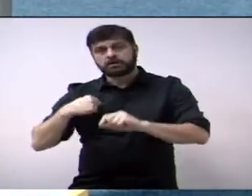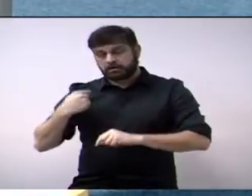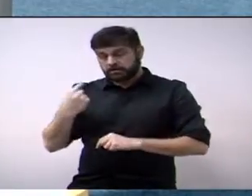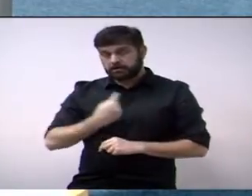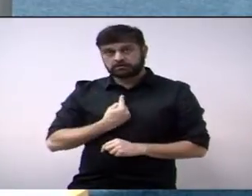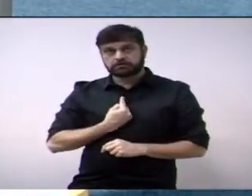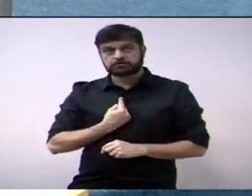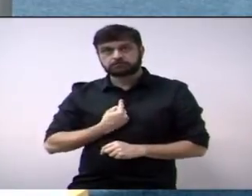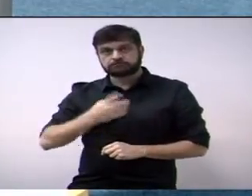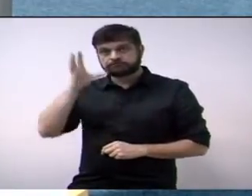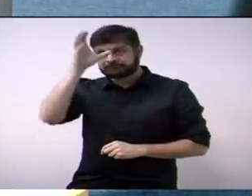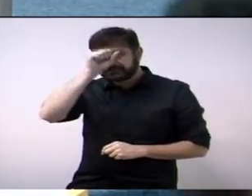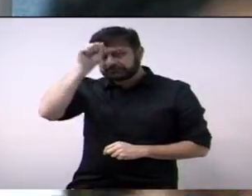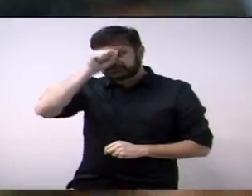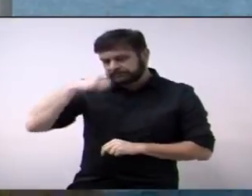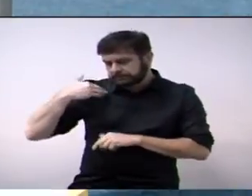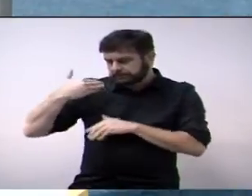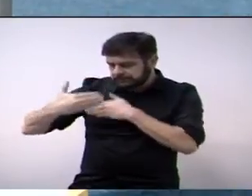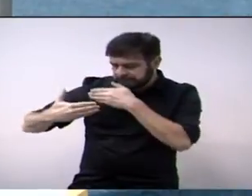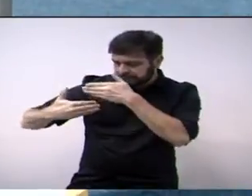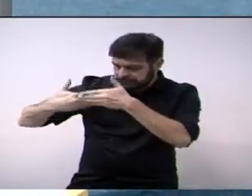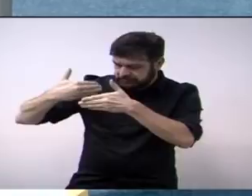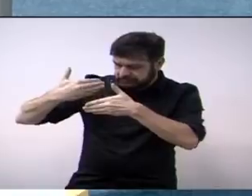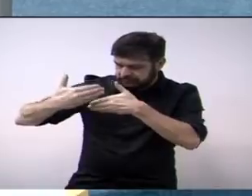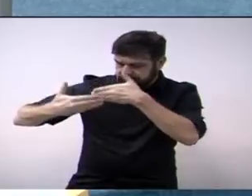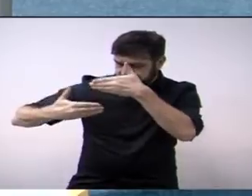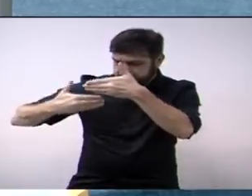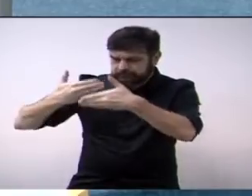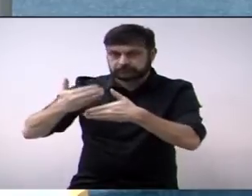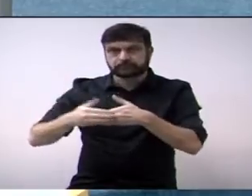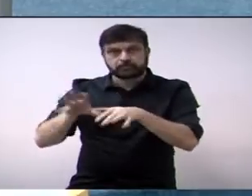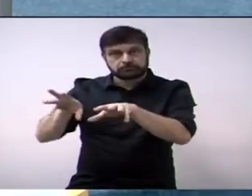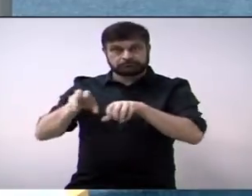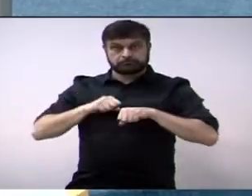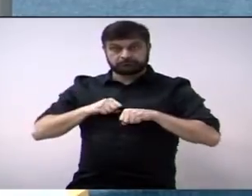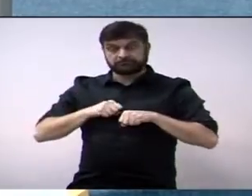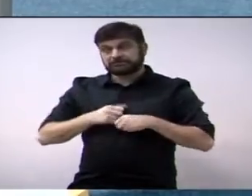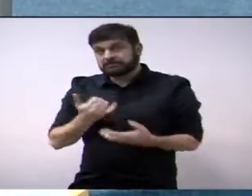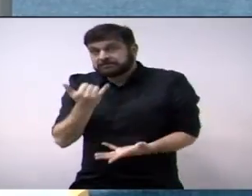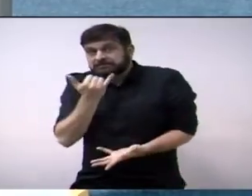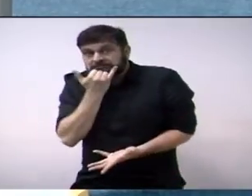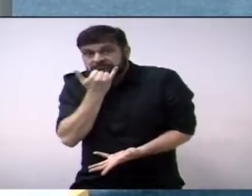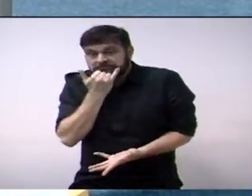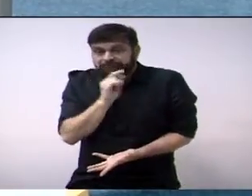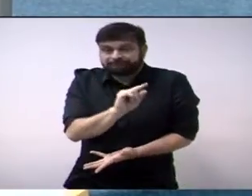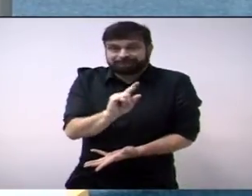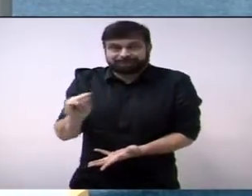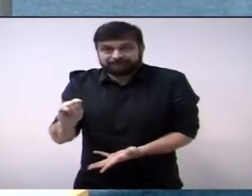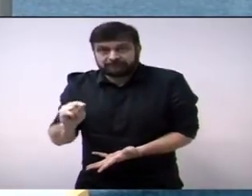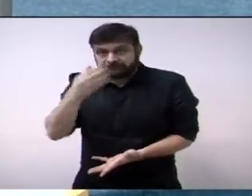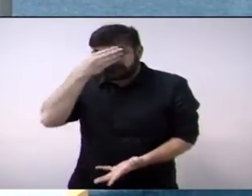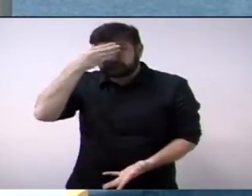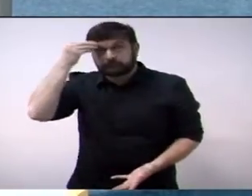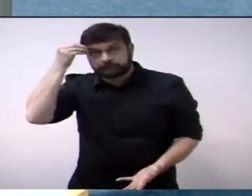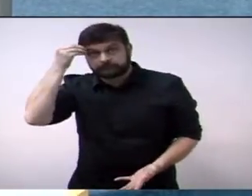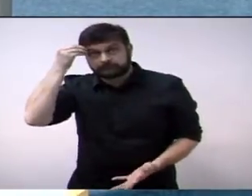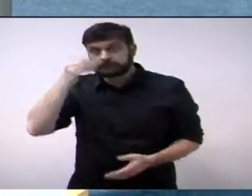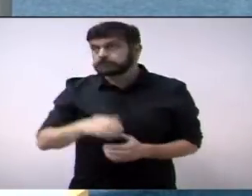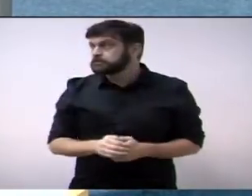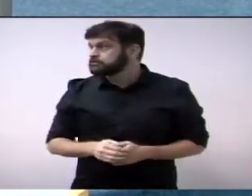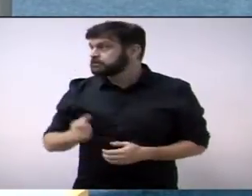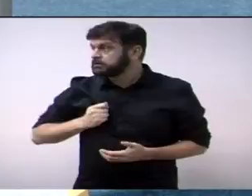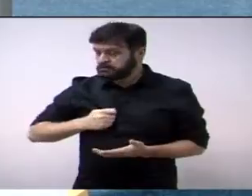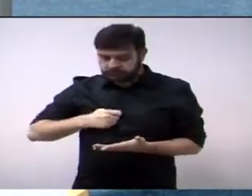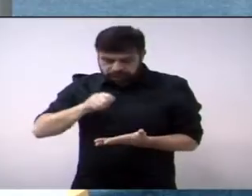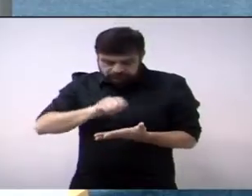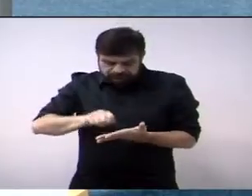aqui aprendendo a cada dia que passa. Então, assim, me perdoem os outros colegas se eu não citar, mas eu até anotei aqui